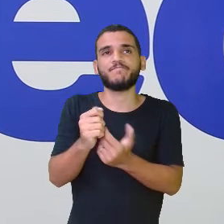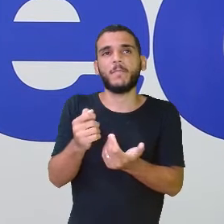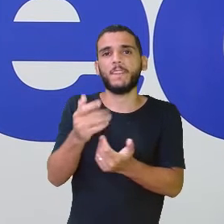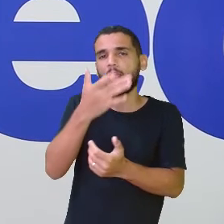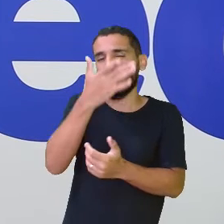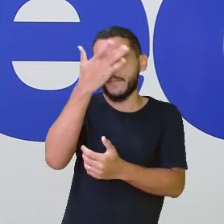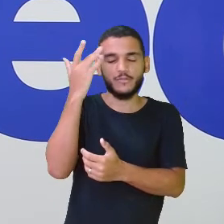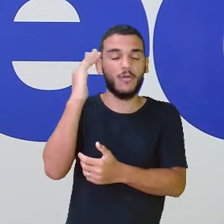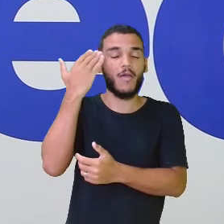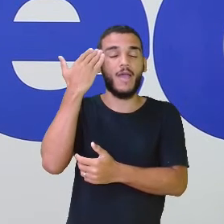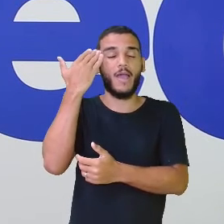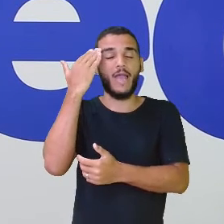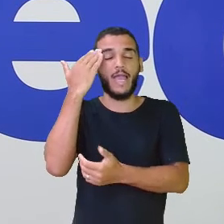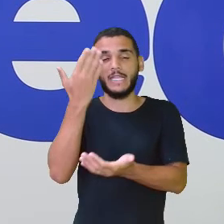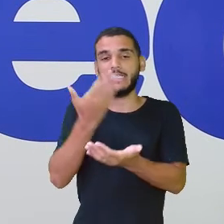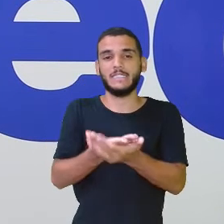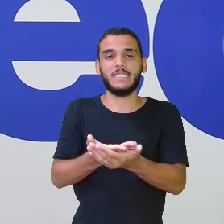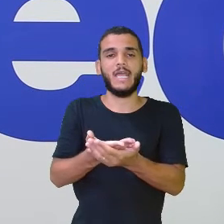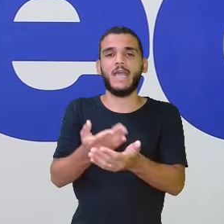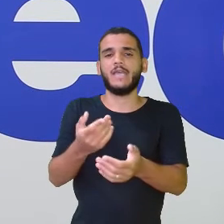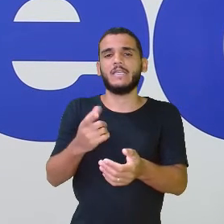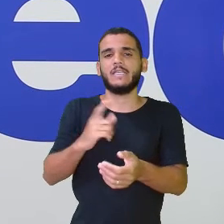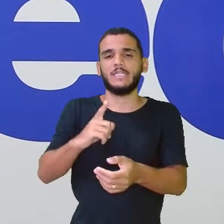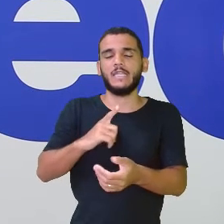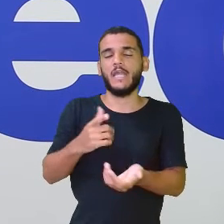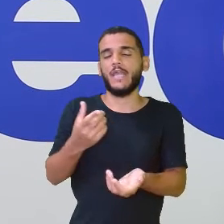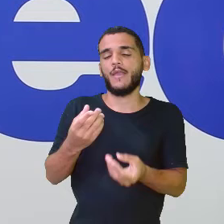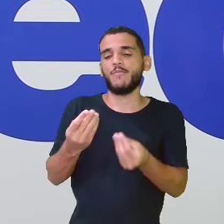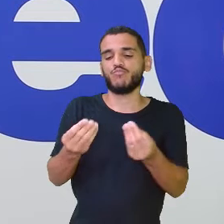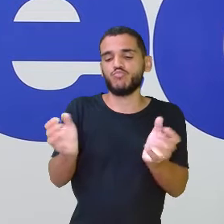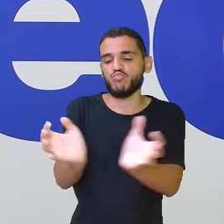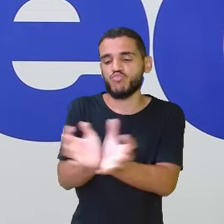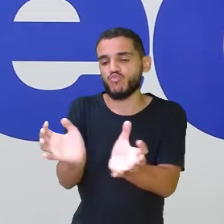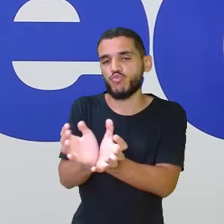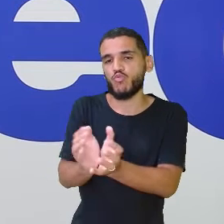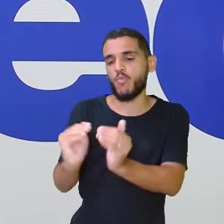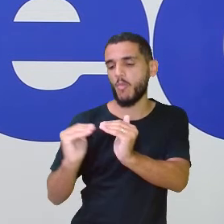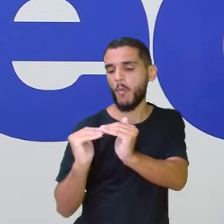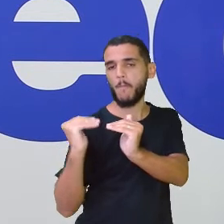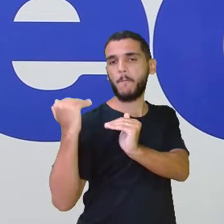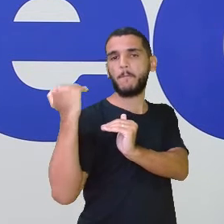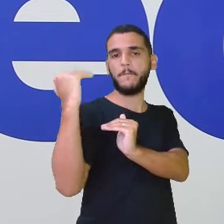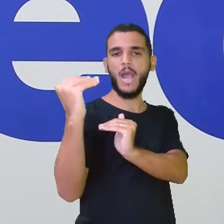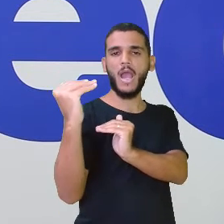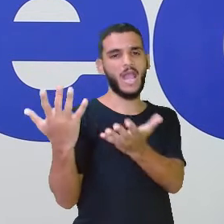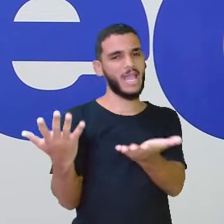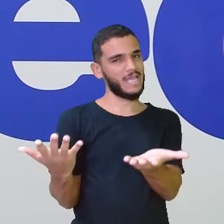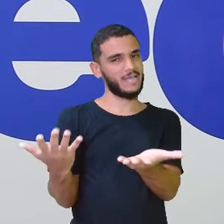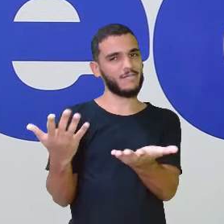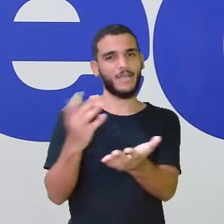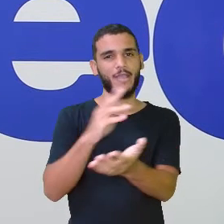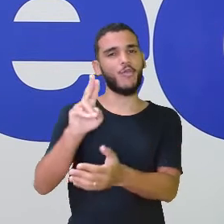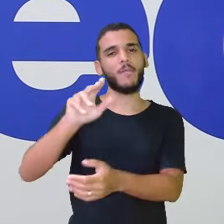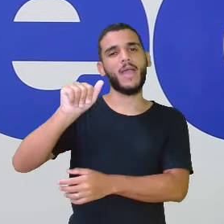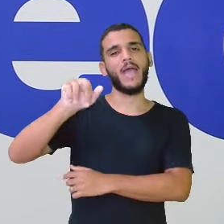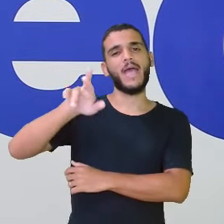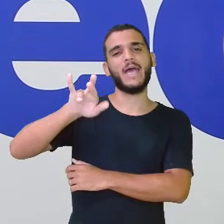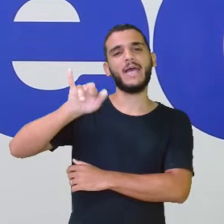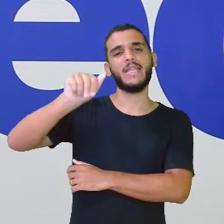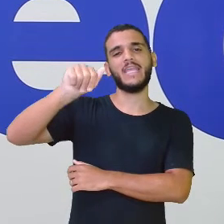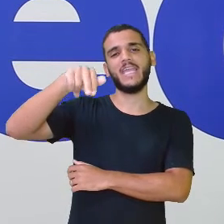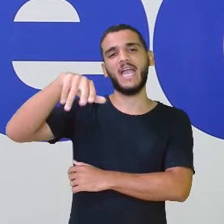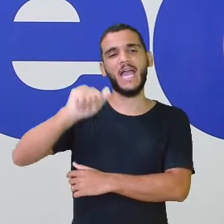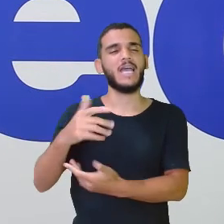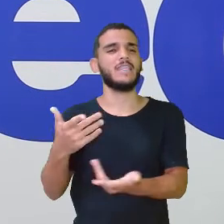raça ariana e tudo mais, e isso causou muito impacto, não só ali naquela